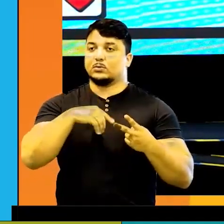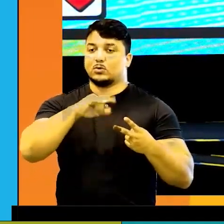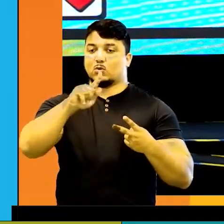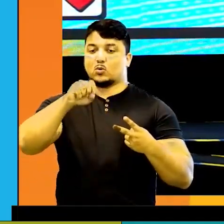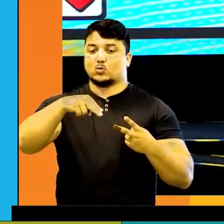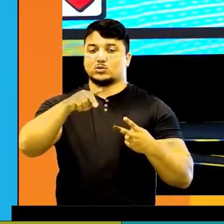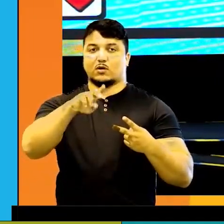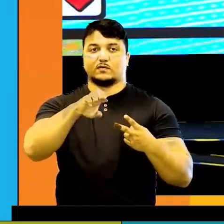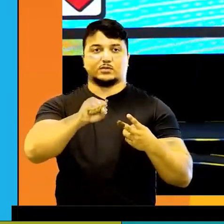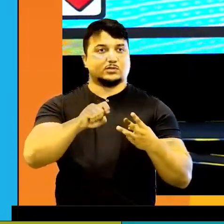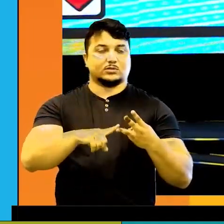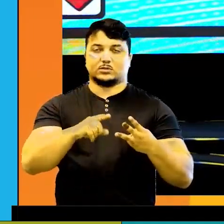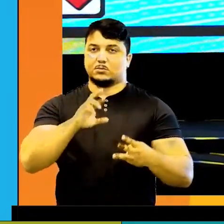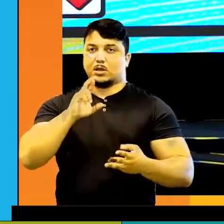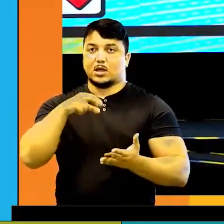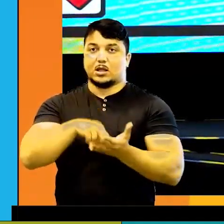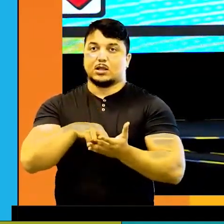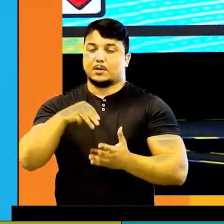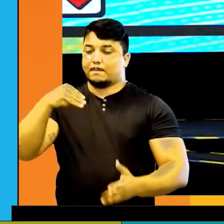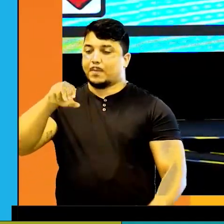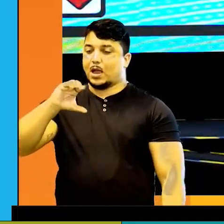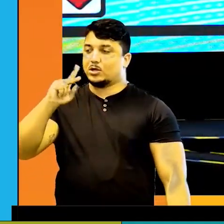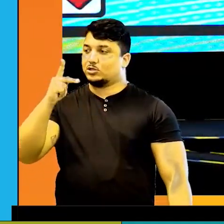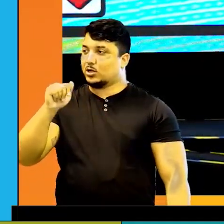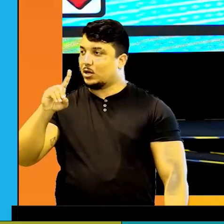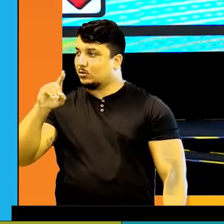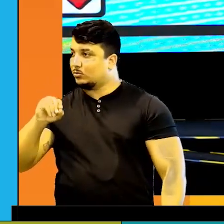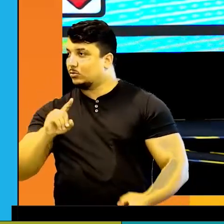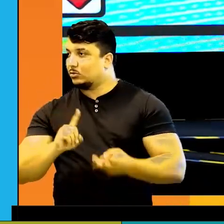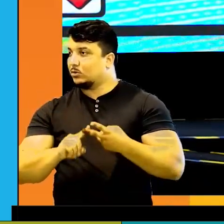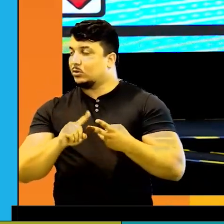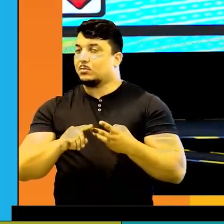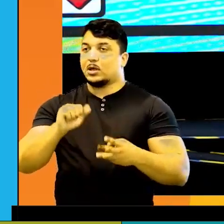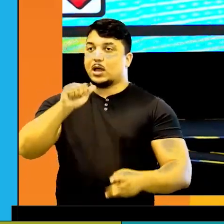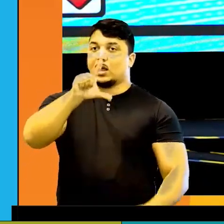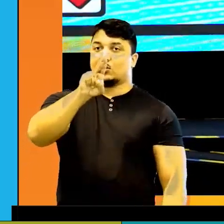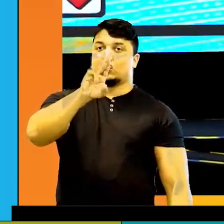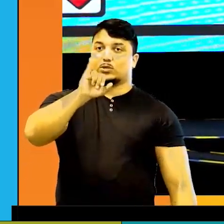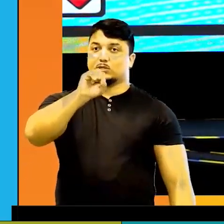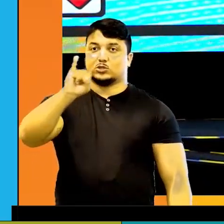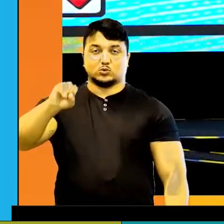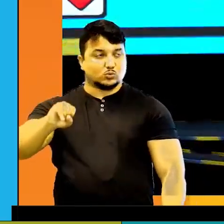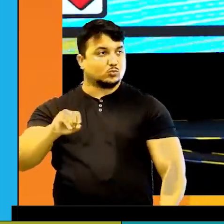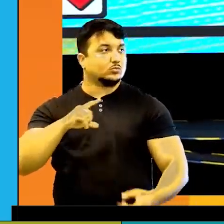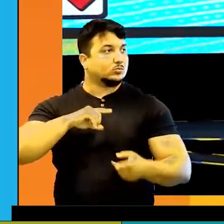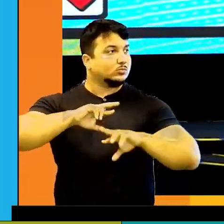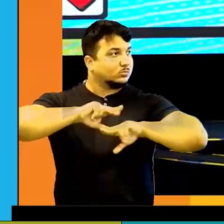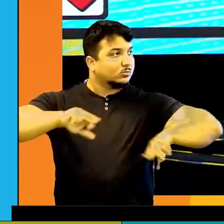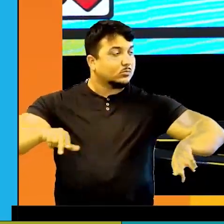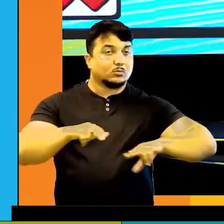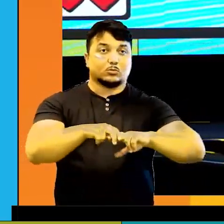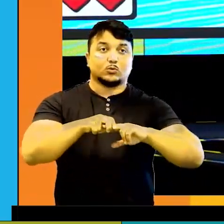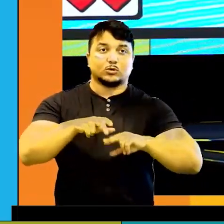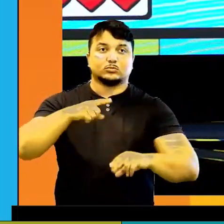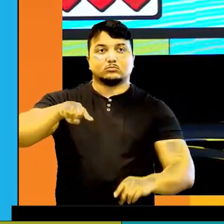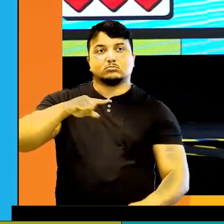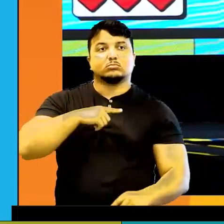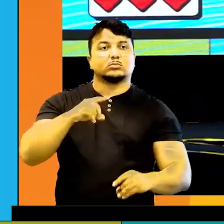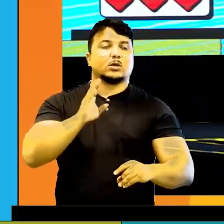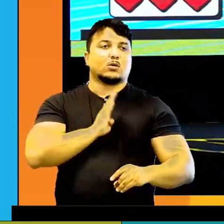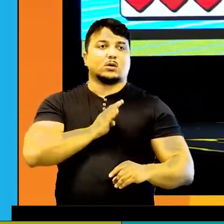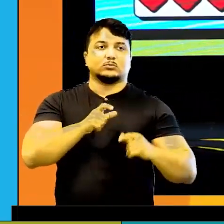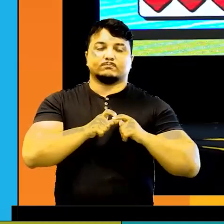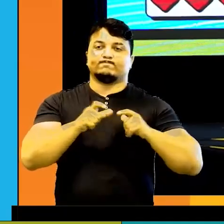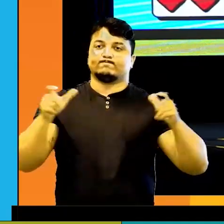um realismo de Machado de Assis, tá? Um realismo de Aloysio Azevedo. Então eu espero que vocês abram seus